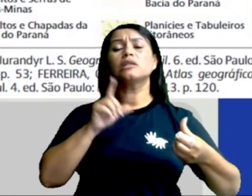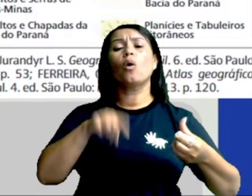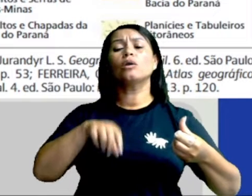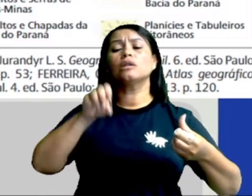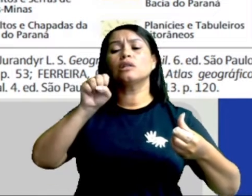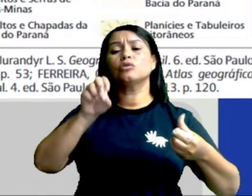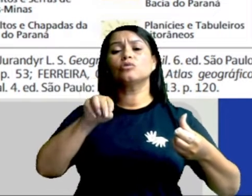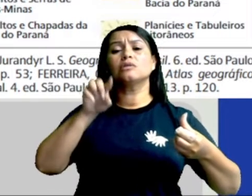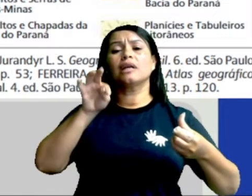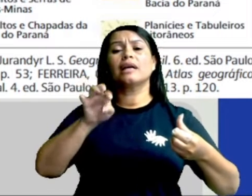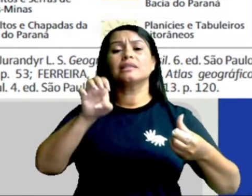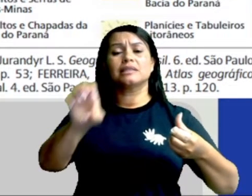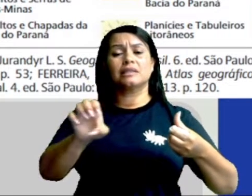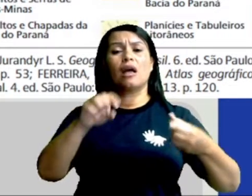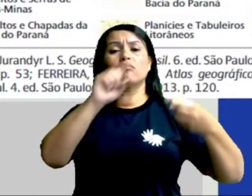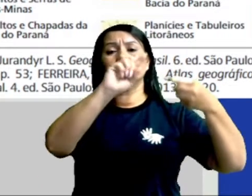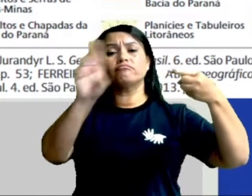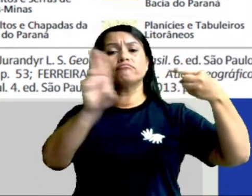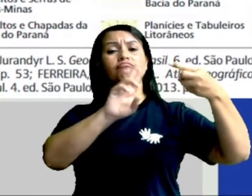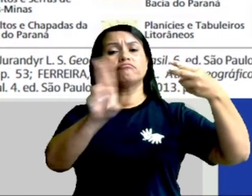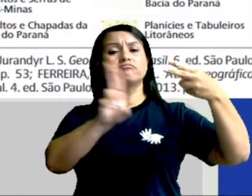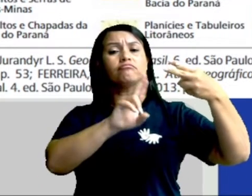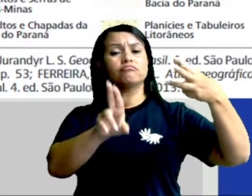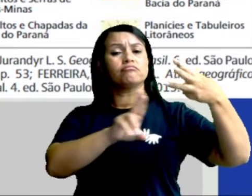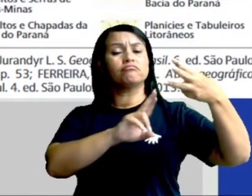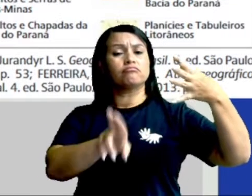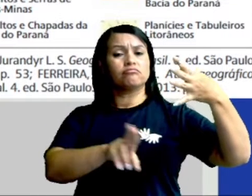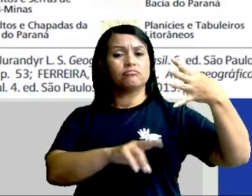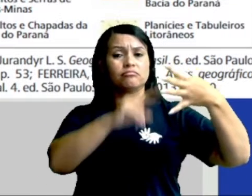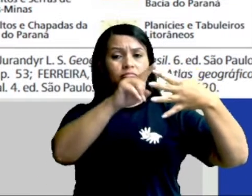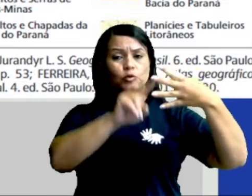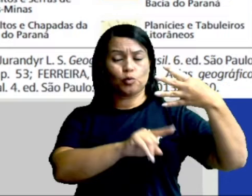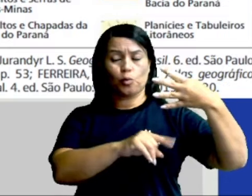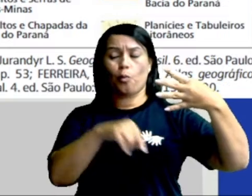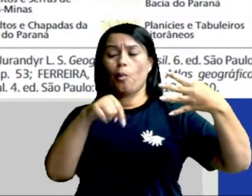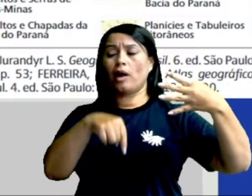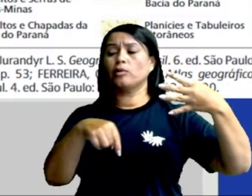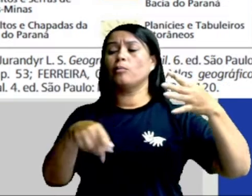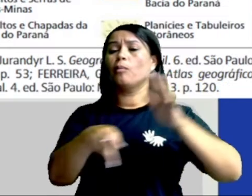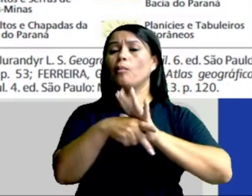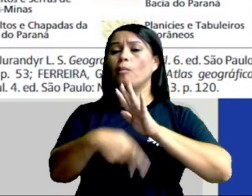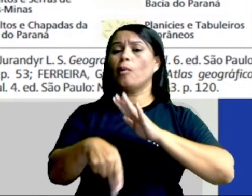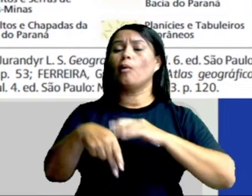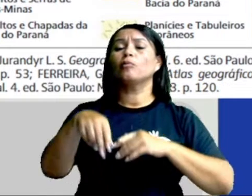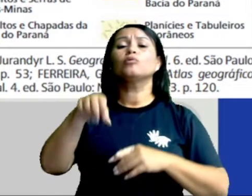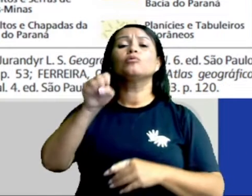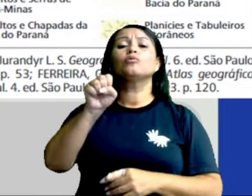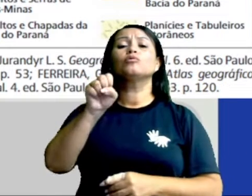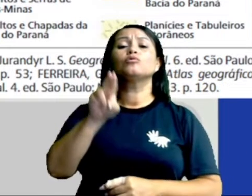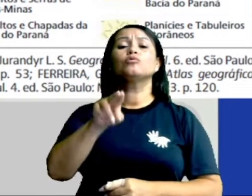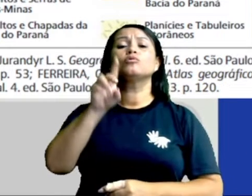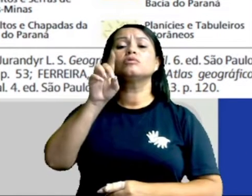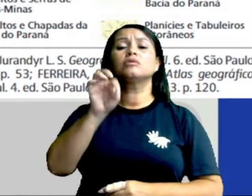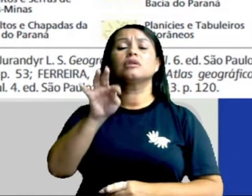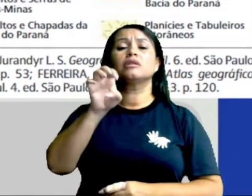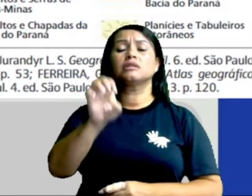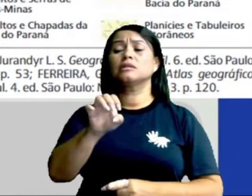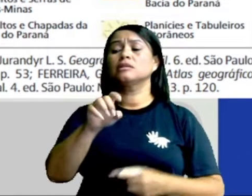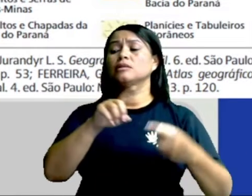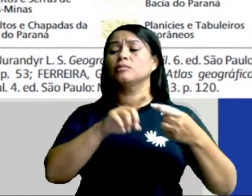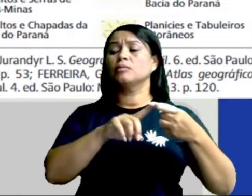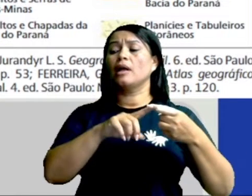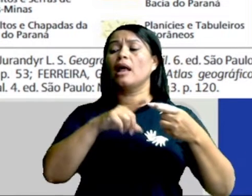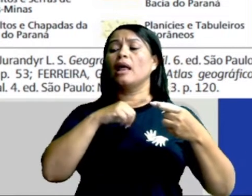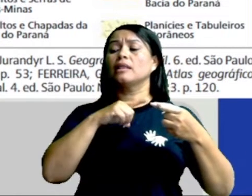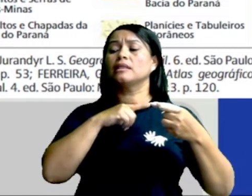Carapoá, Serra da Mantiqueira, Serra do Itatiaia e a Serra do Caparoá de novo, e aí os picos, né? Pico da Bandeira,